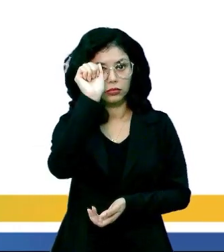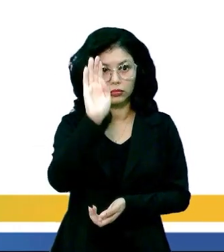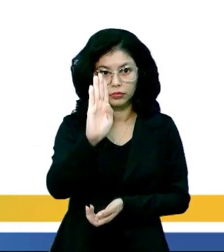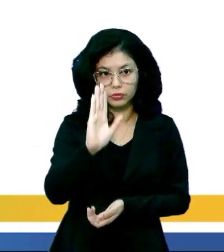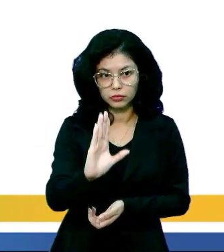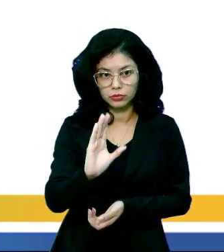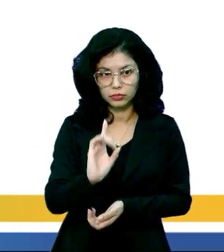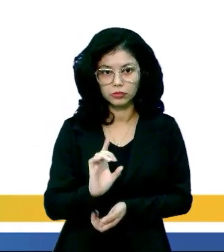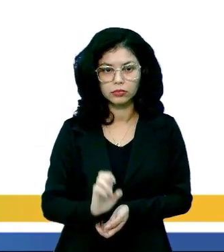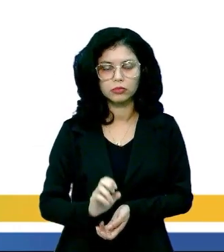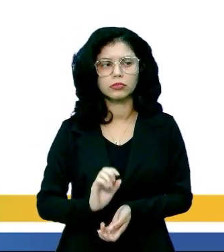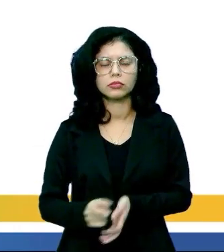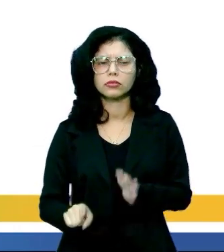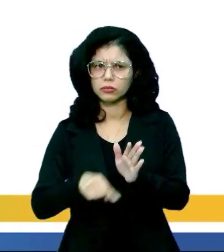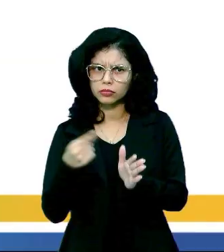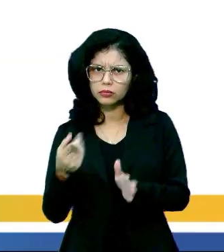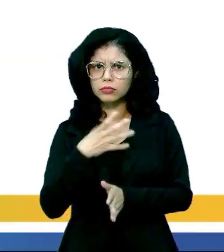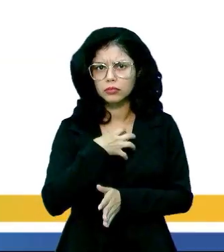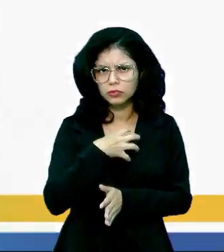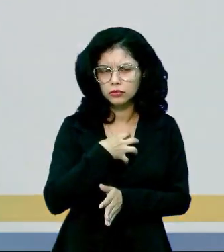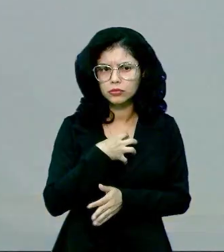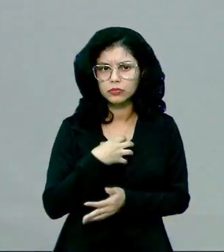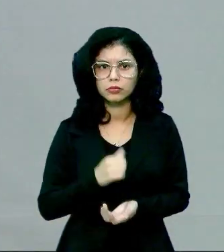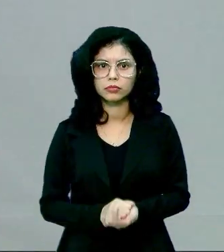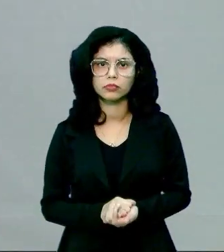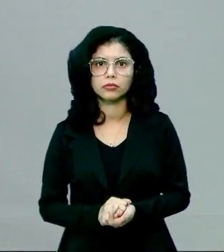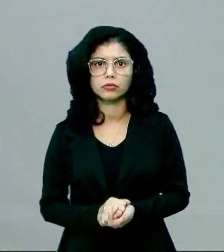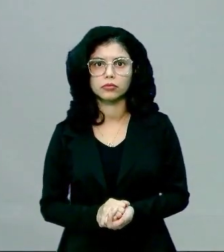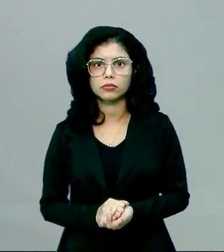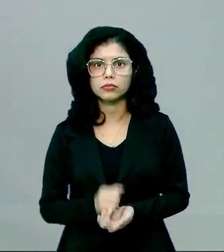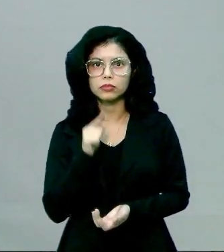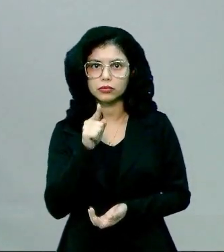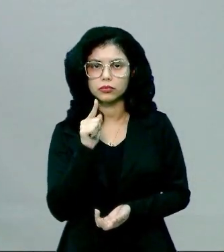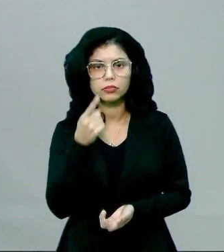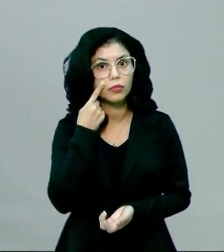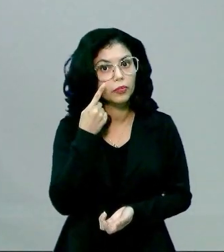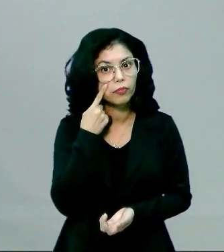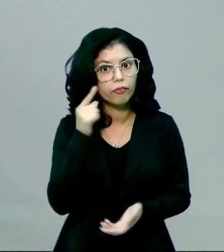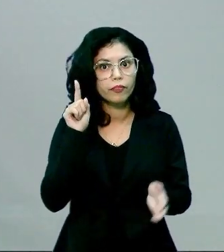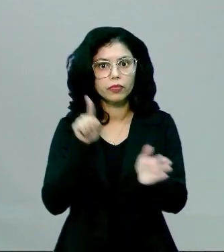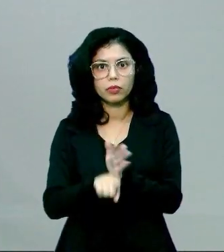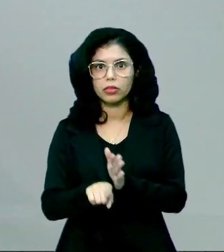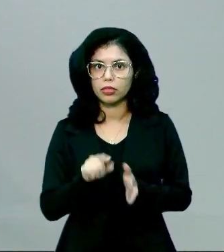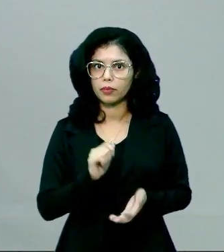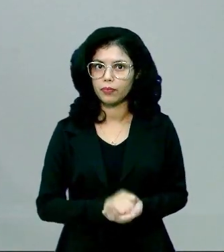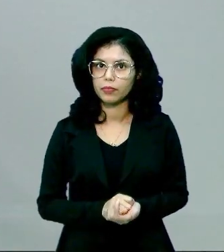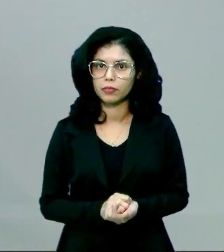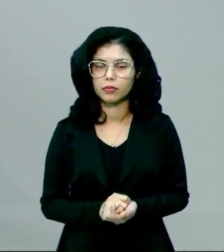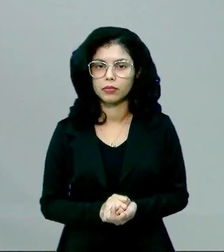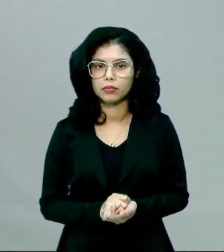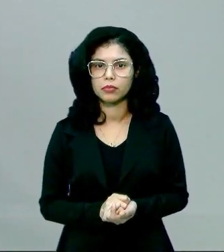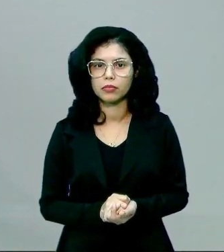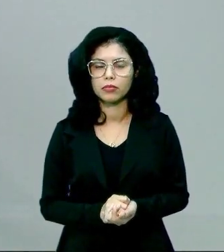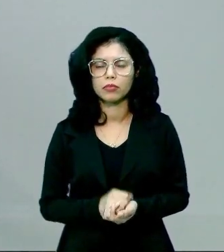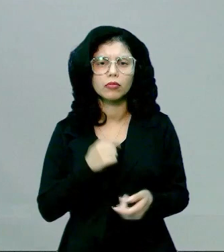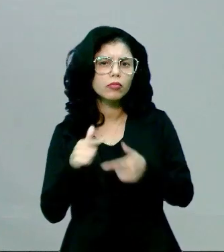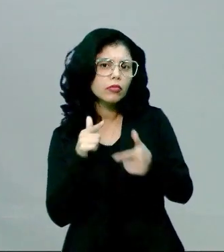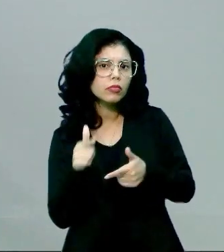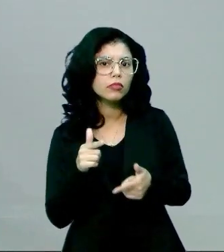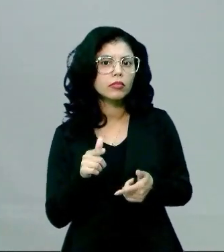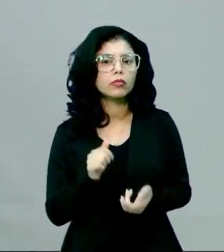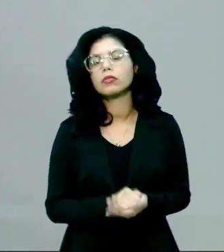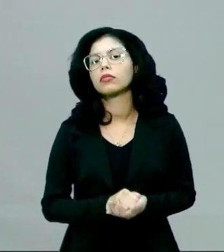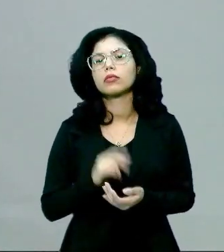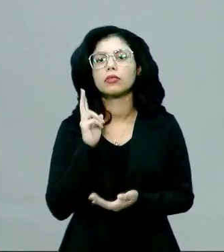alternativas. Mas no primeiro momento, pessoal, você olha assim a questão, vamos trabalhar com